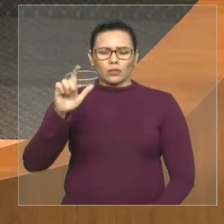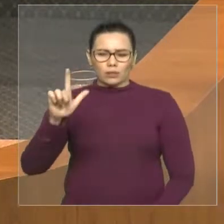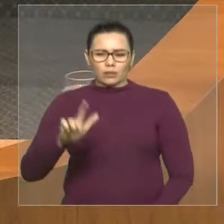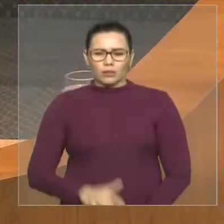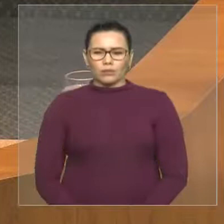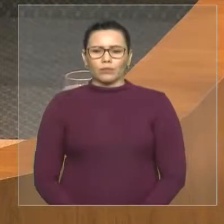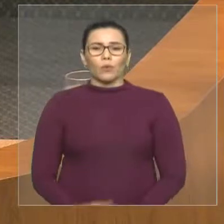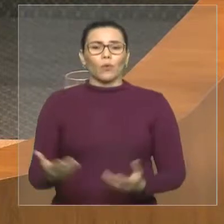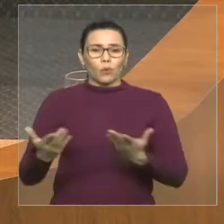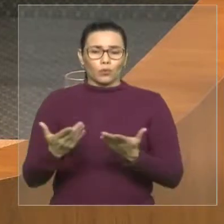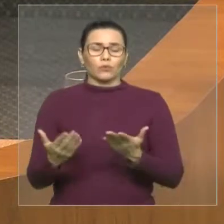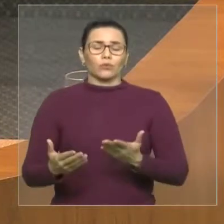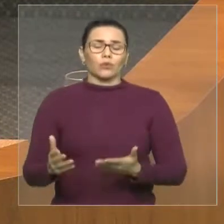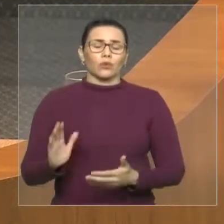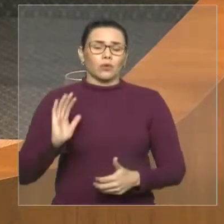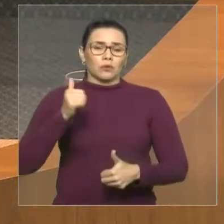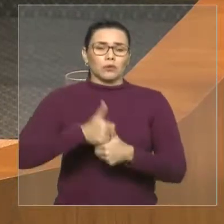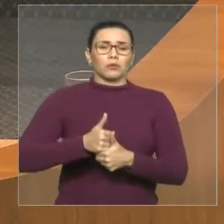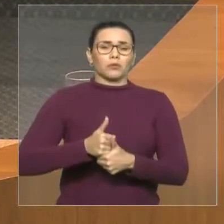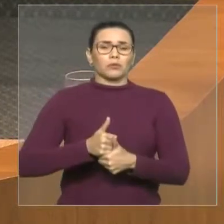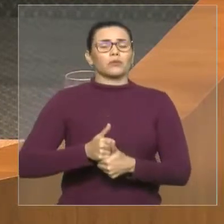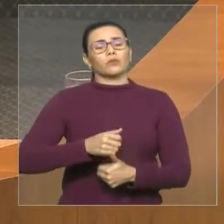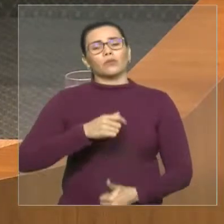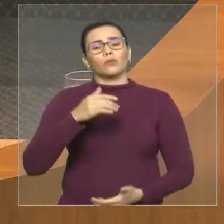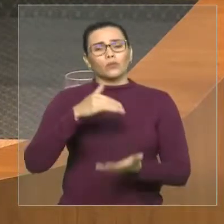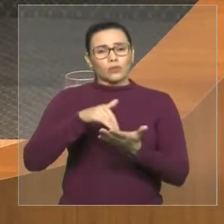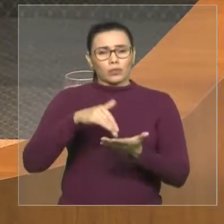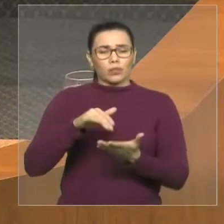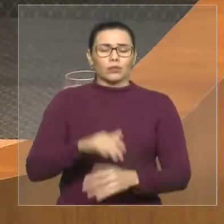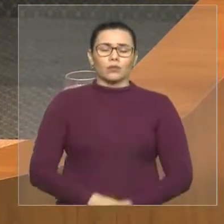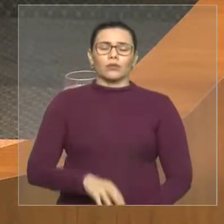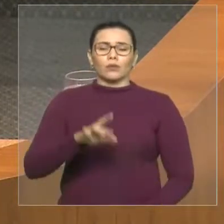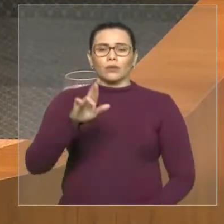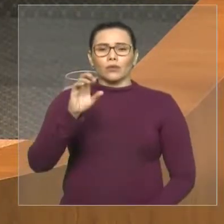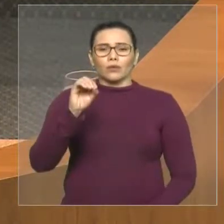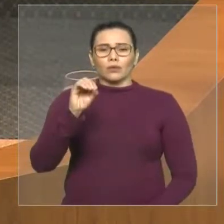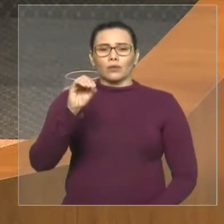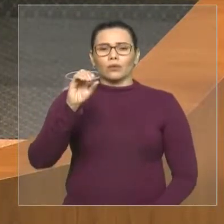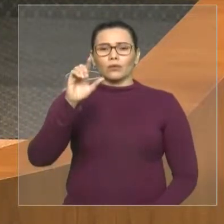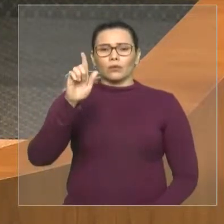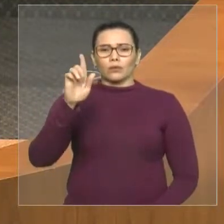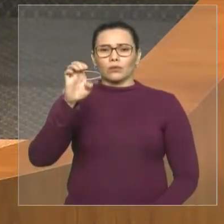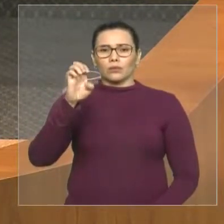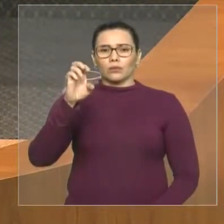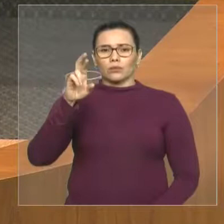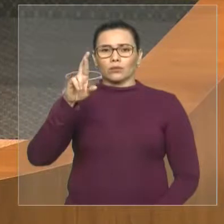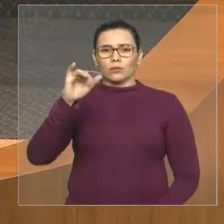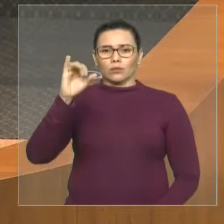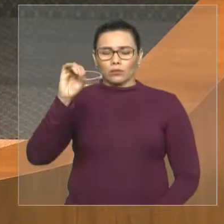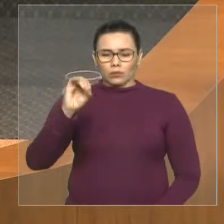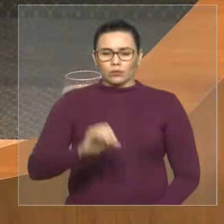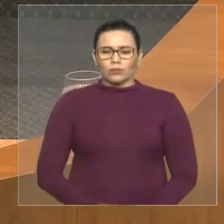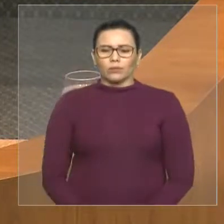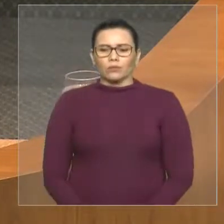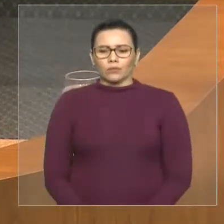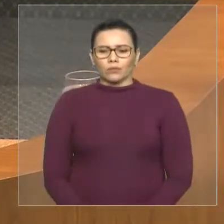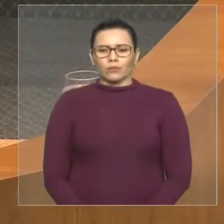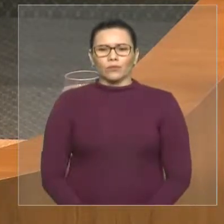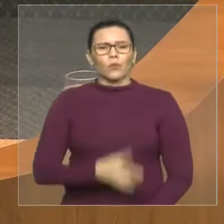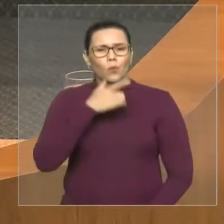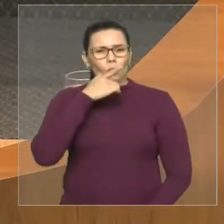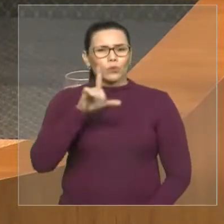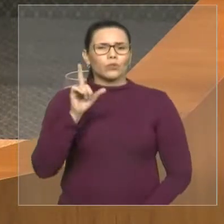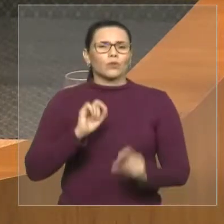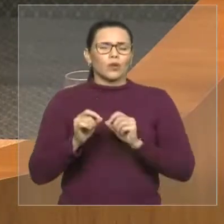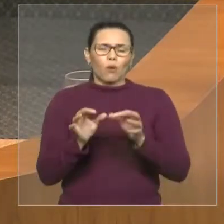Rogério Cafeteira, conseguiram garantir um evento com qualidade, um evento esportivo que